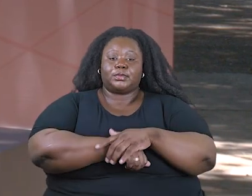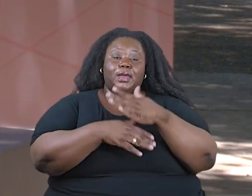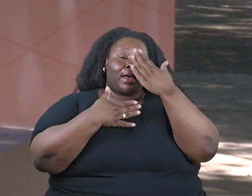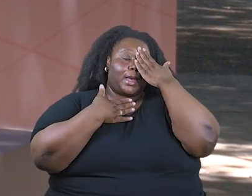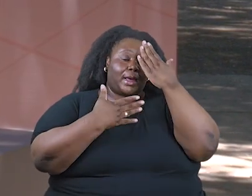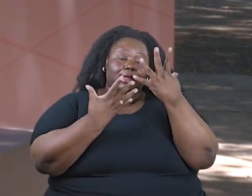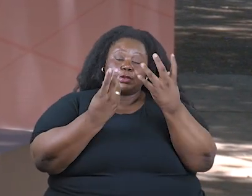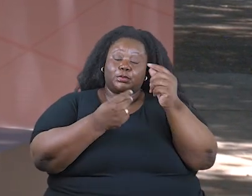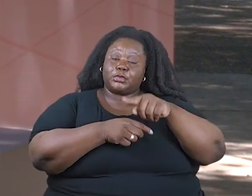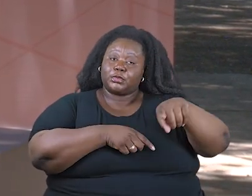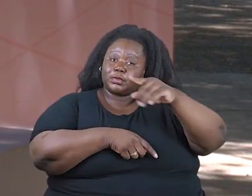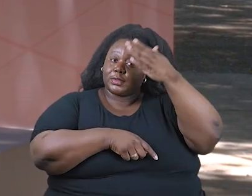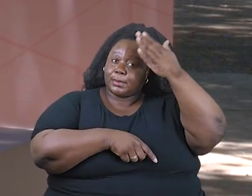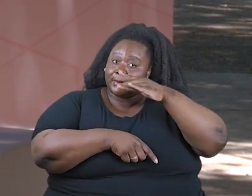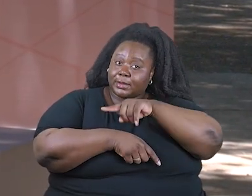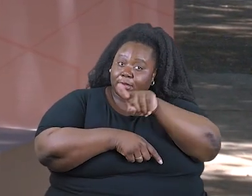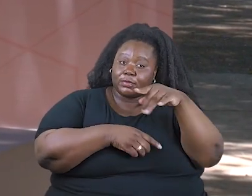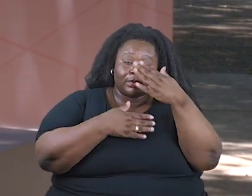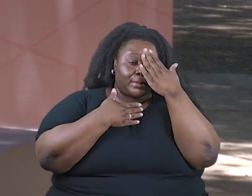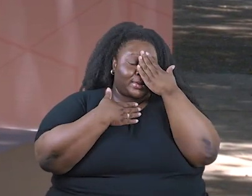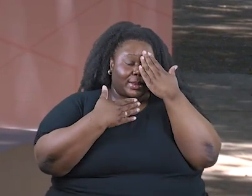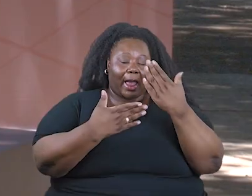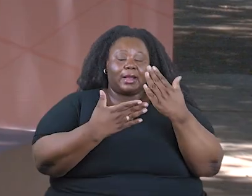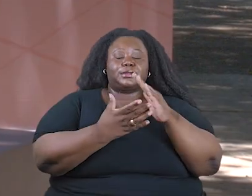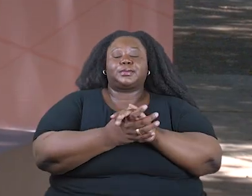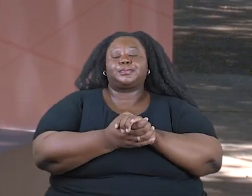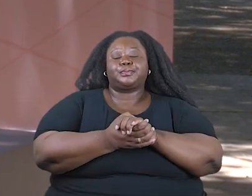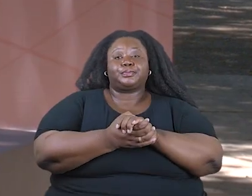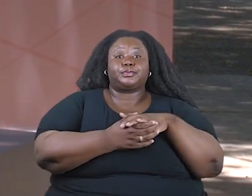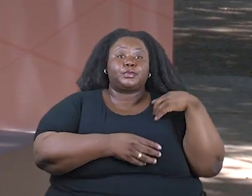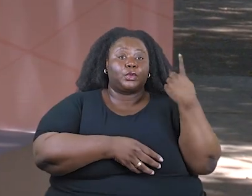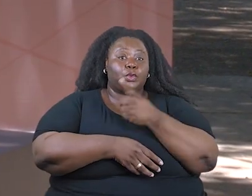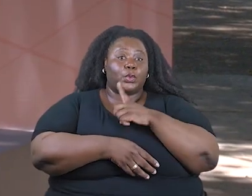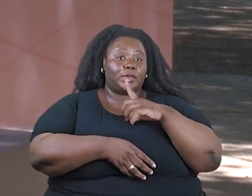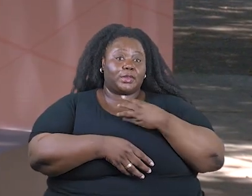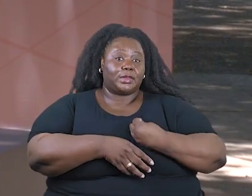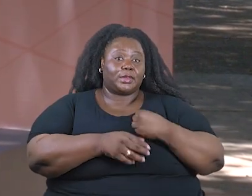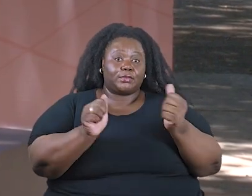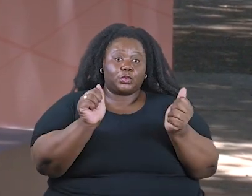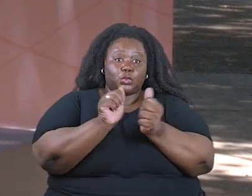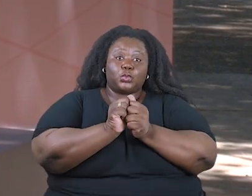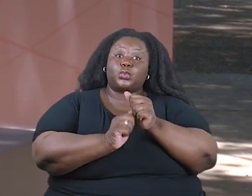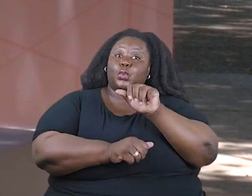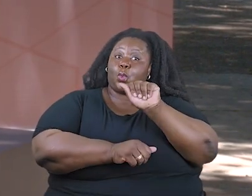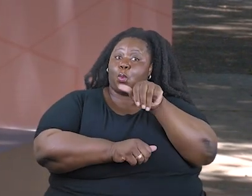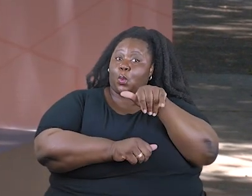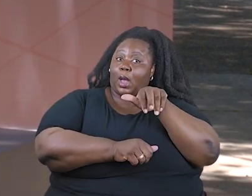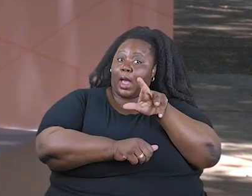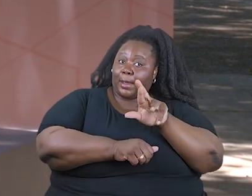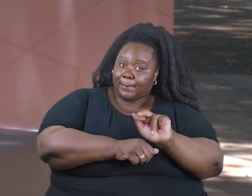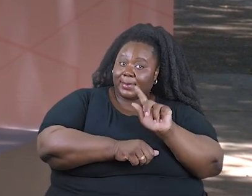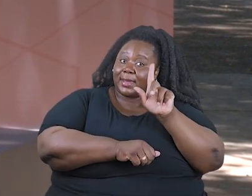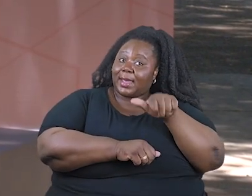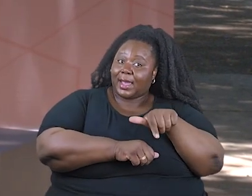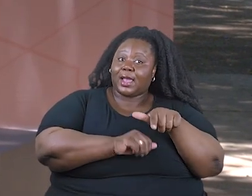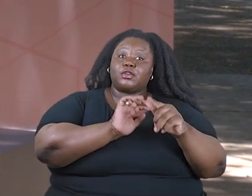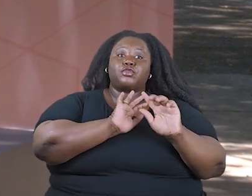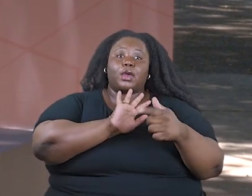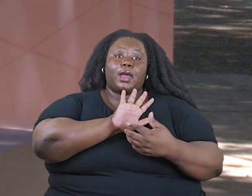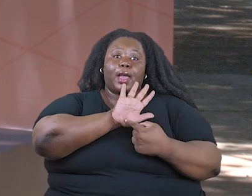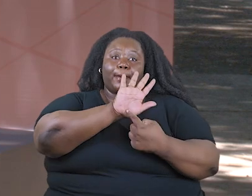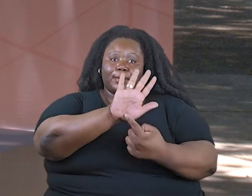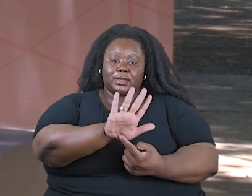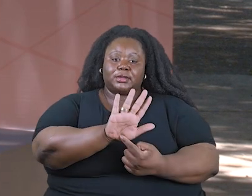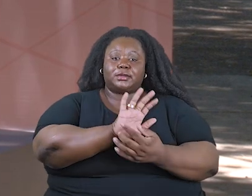agradeço a vocês a presença, muito obrigada. E a gente está aqui hoje com o Amir, né, que é, como foi apresentado,